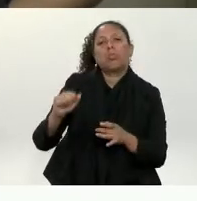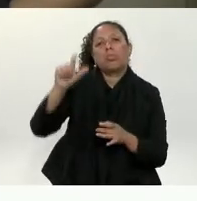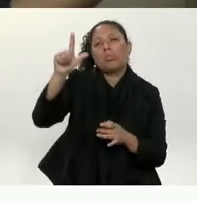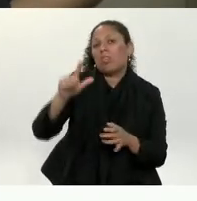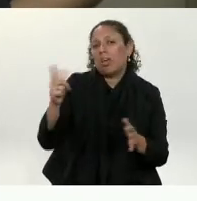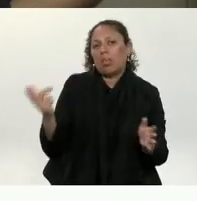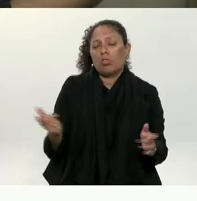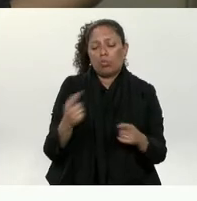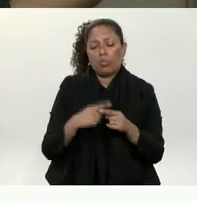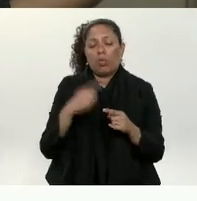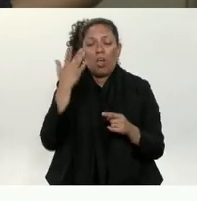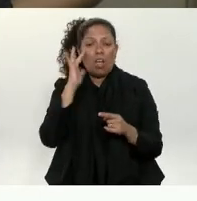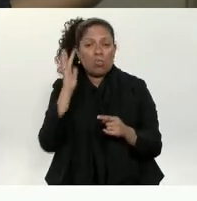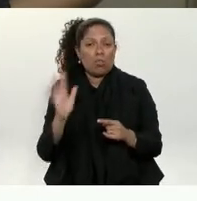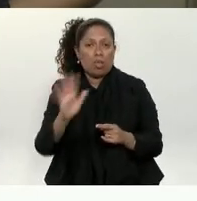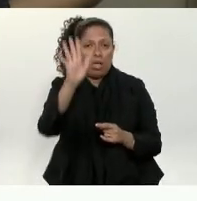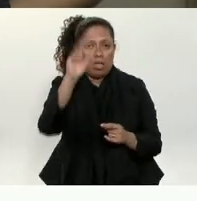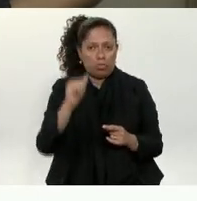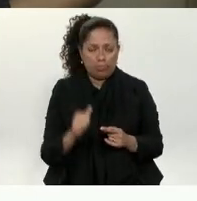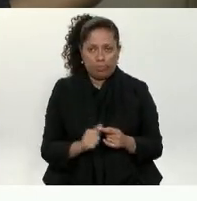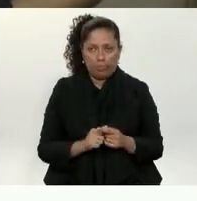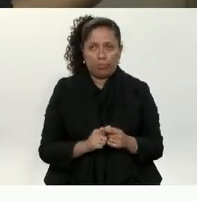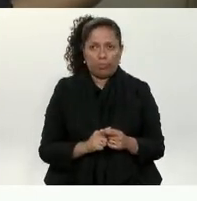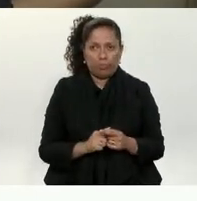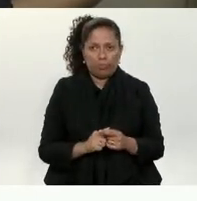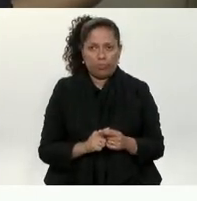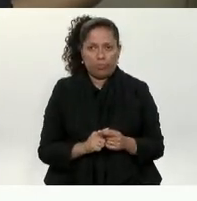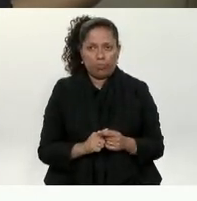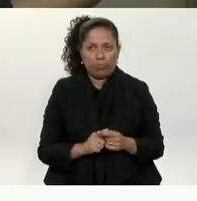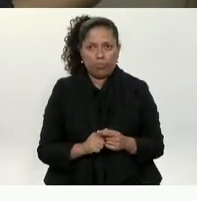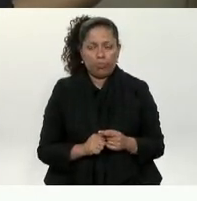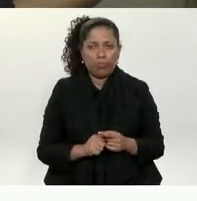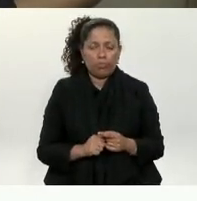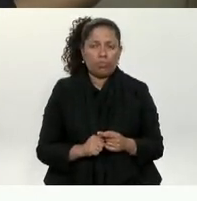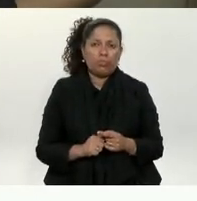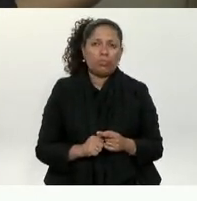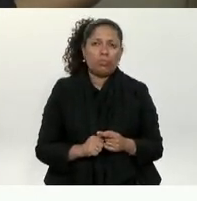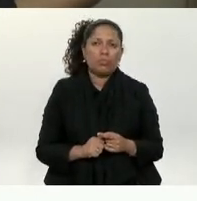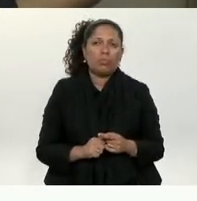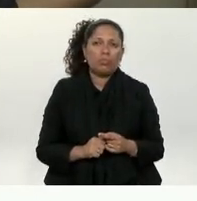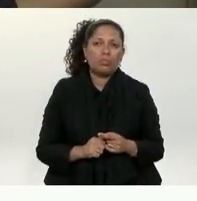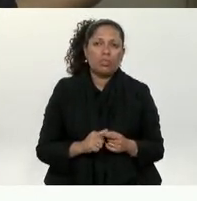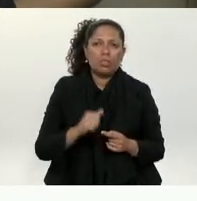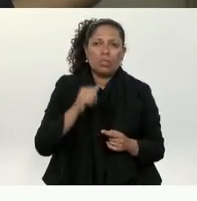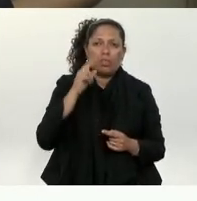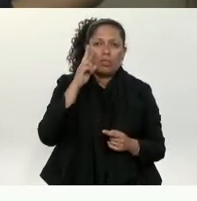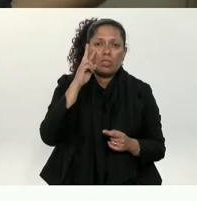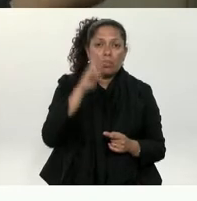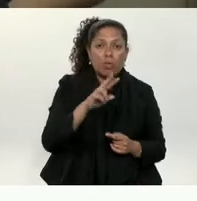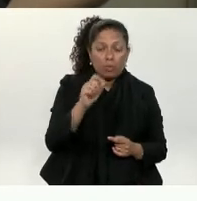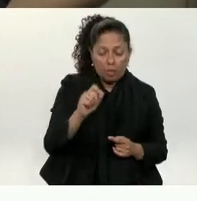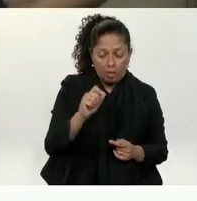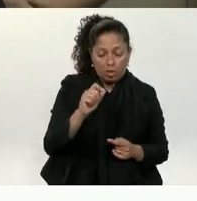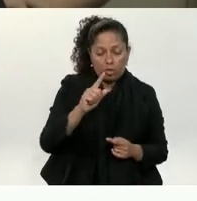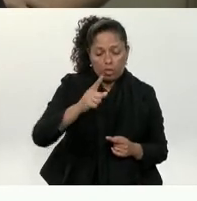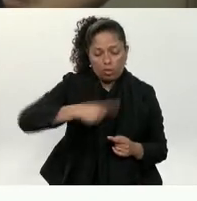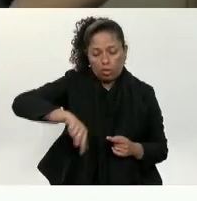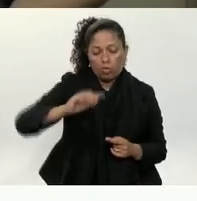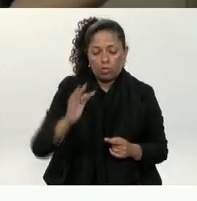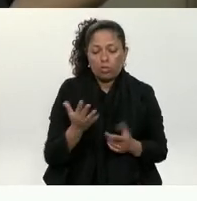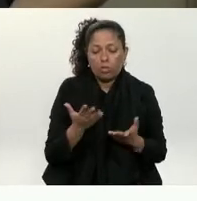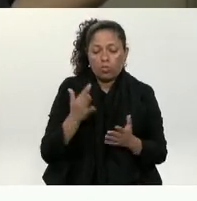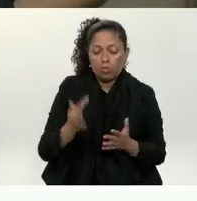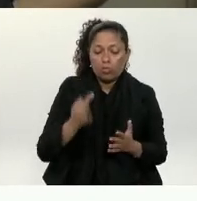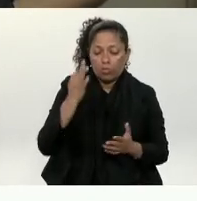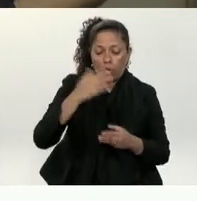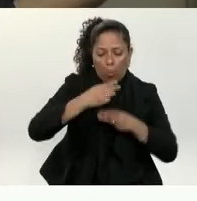efetivo no nosso Estado, através do sistema de entradas e saídas, ocorrerá a redução em até 2/3 do preço da molécula de